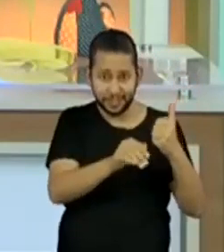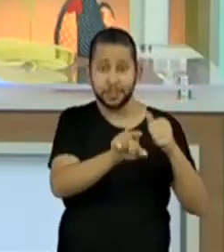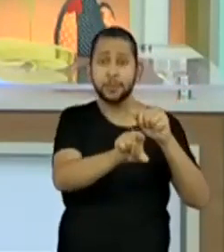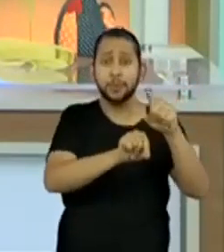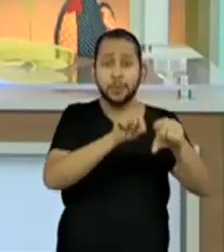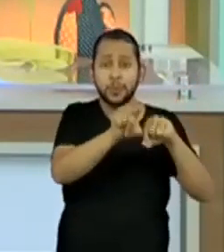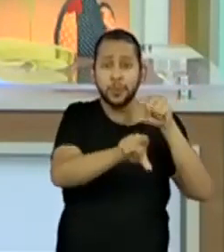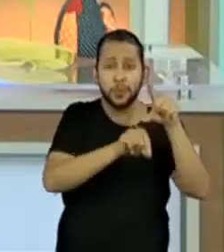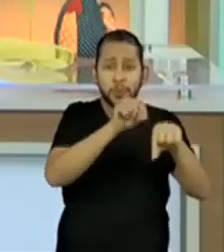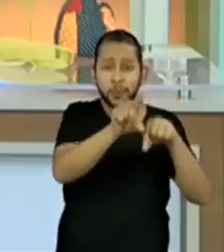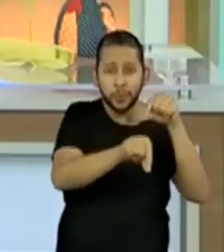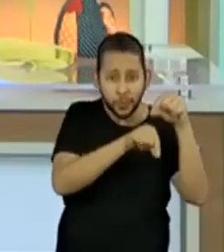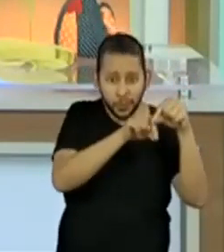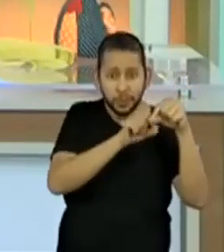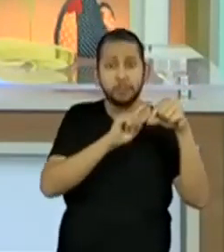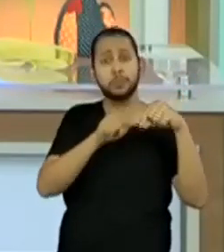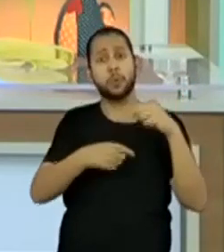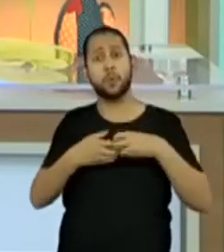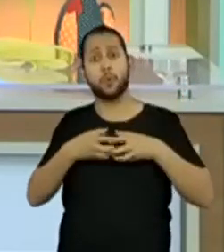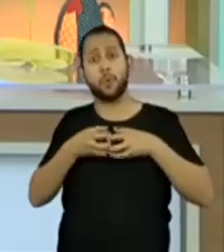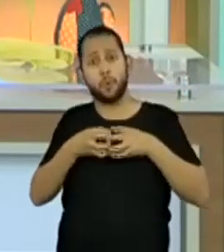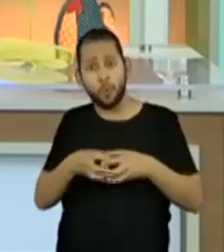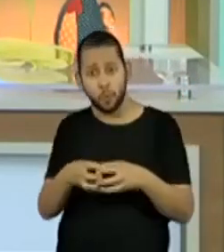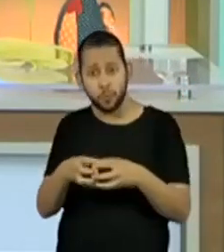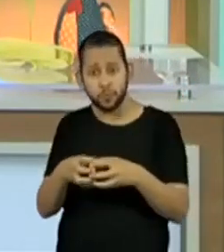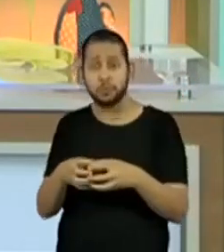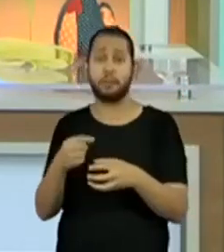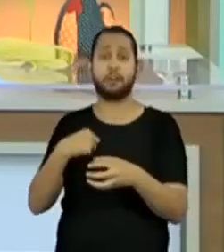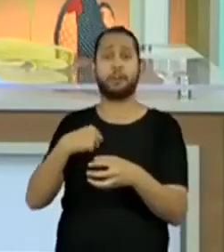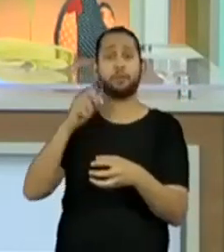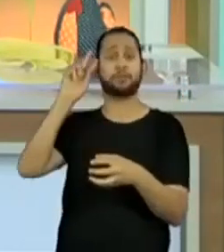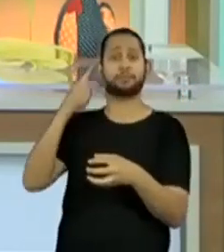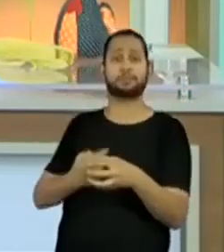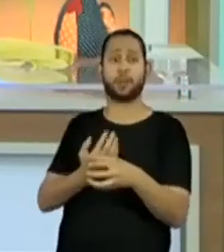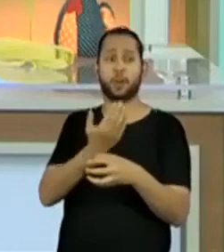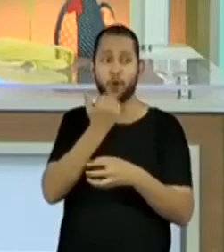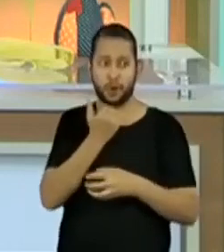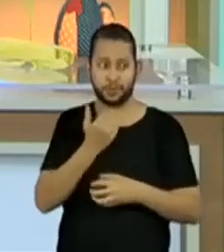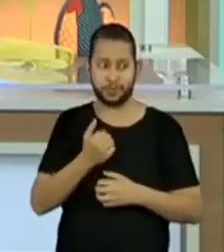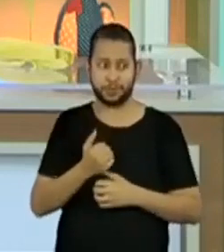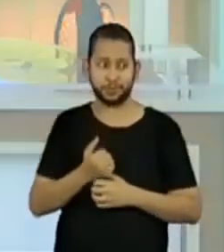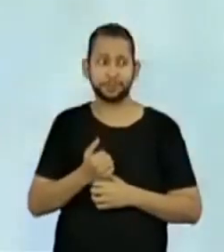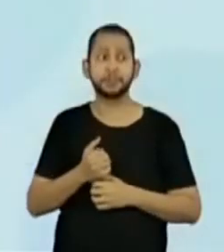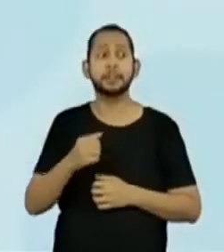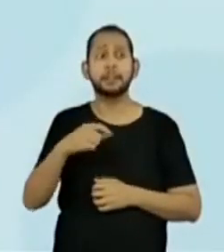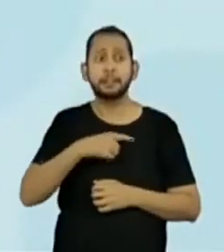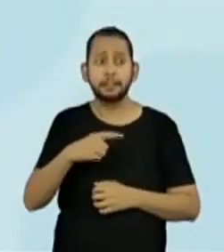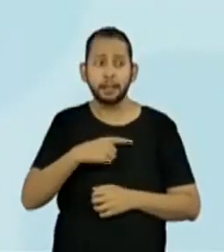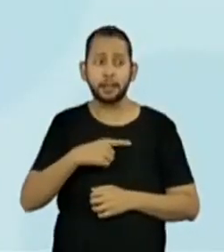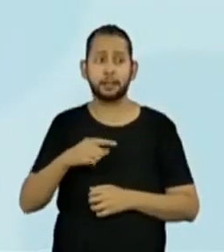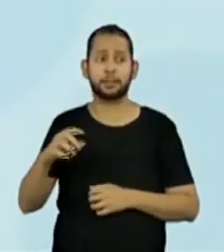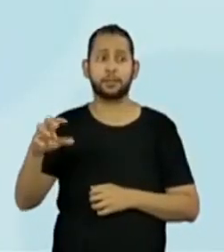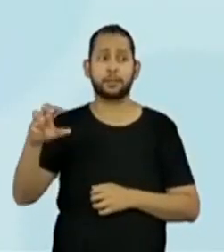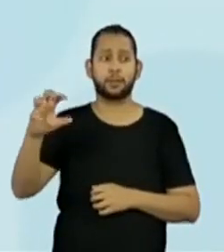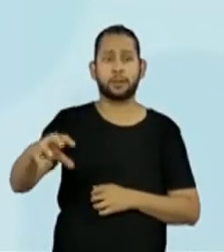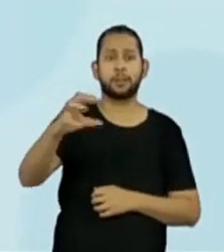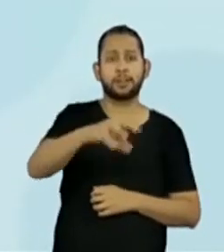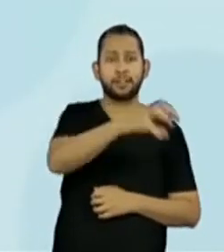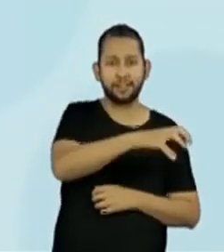é uma cadeia alimentar? A cadeia alimentar é uma representação